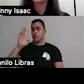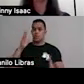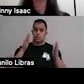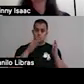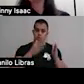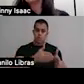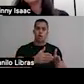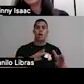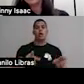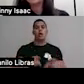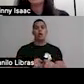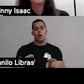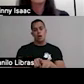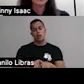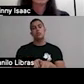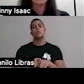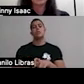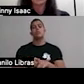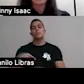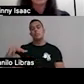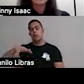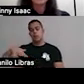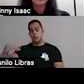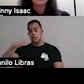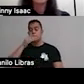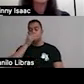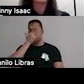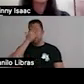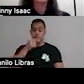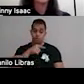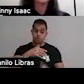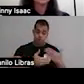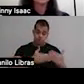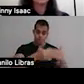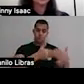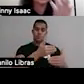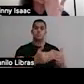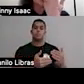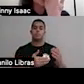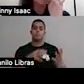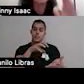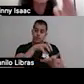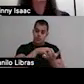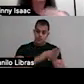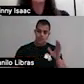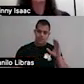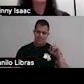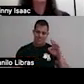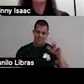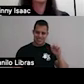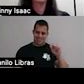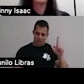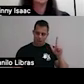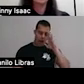e processos predominantemente periféricos. Nesses processos predominantemente centrais, a gente